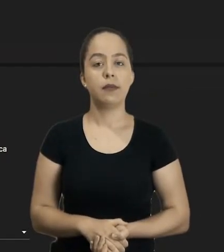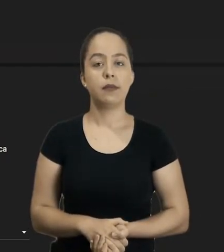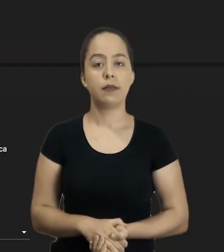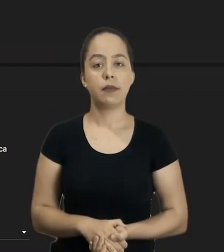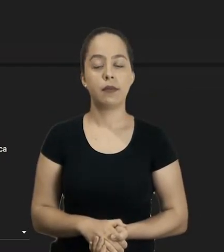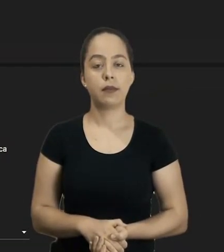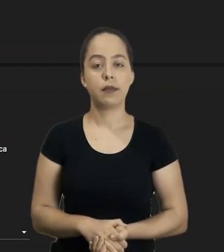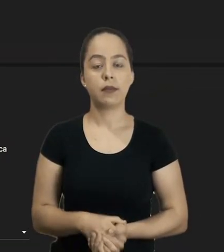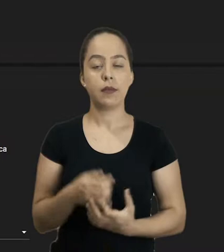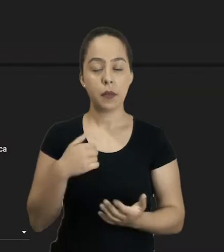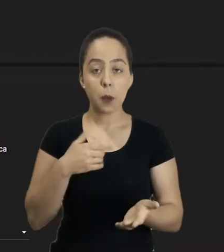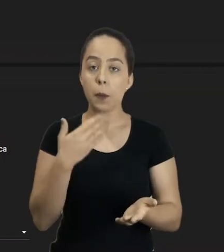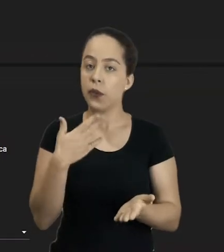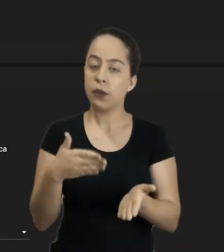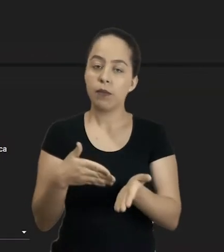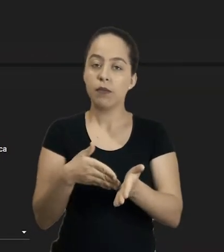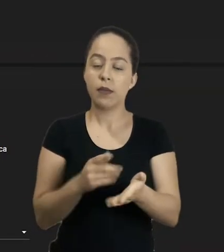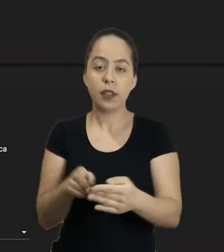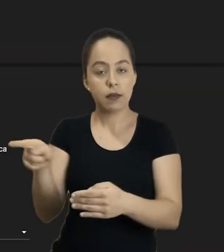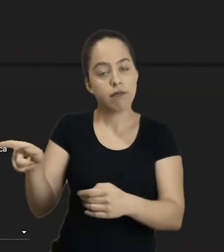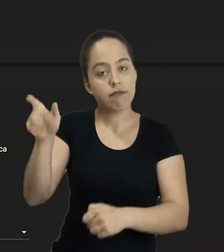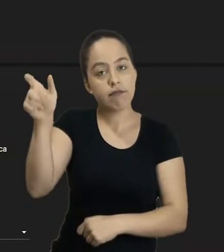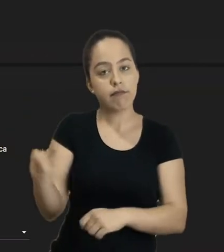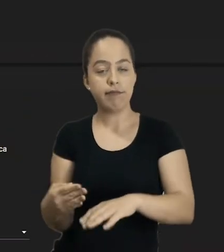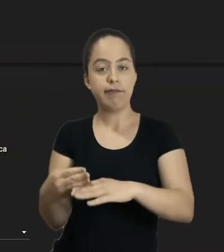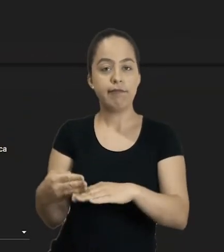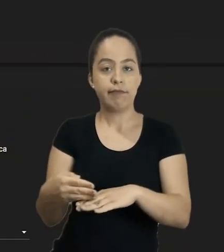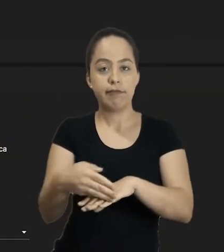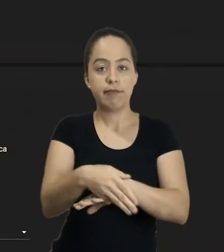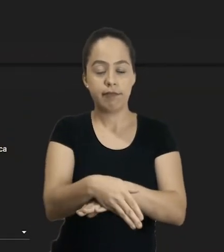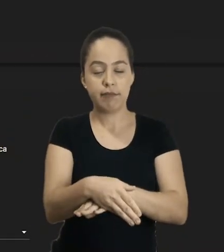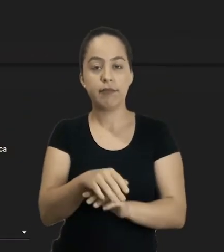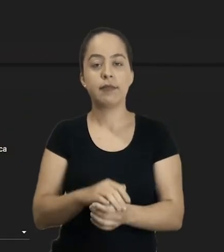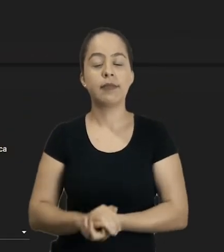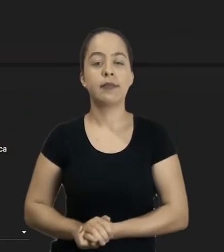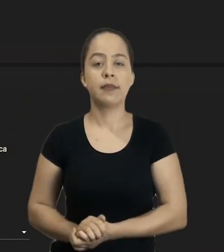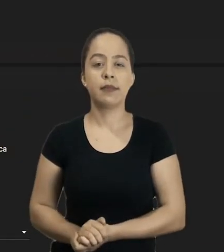Demora um pouco para ele conectar aqui.